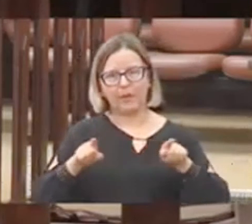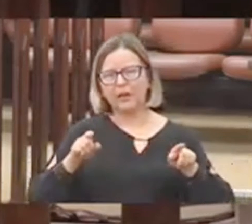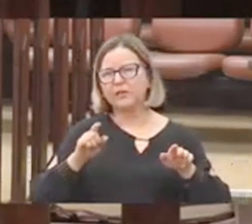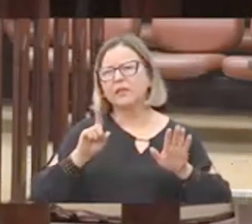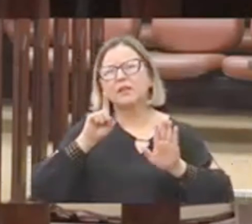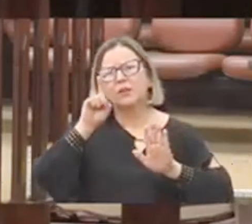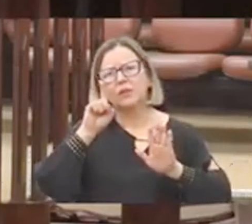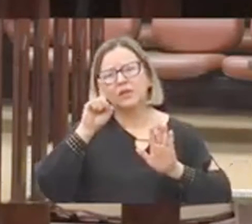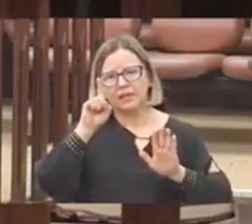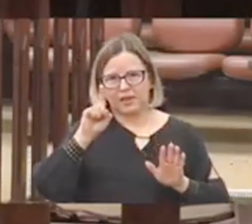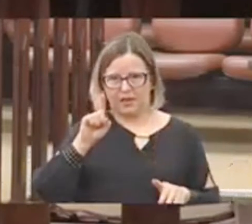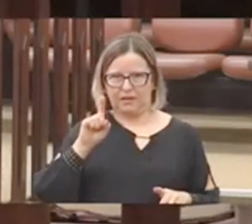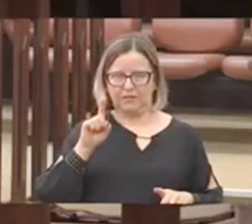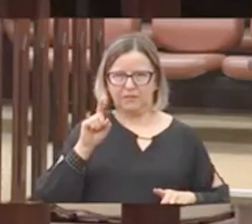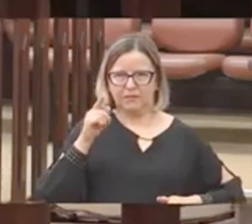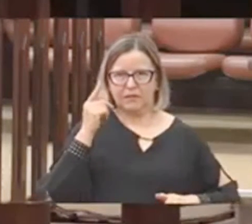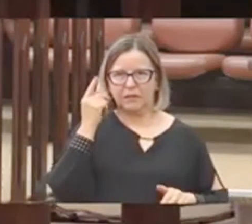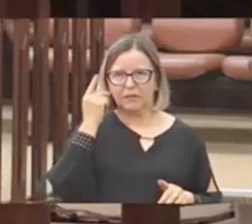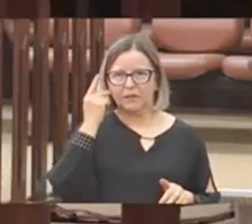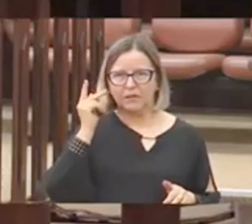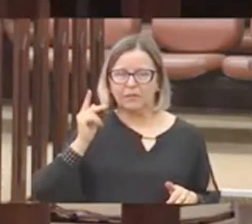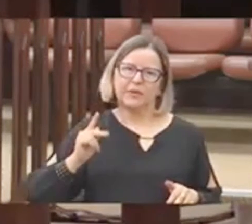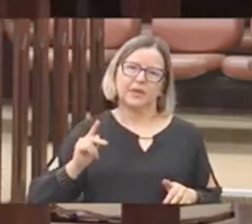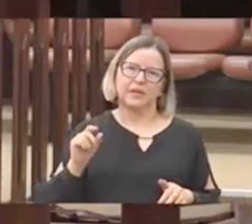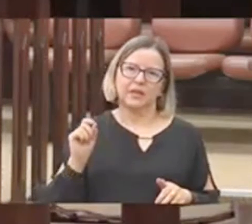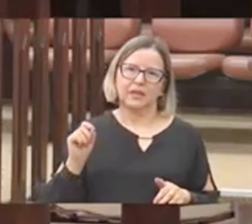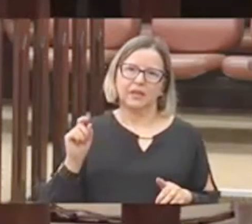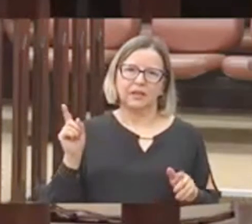para que aquilo não te desestabilize.